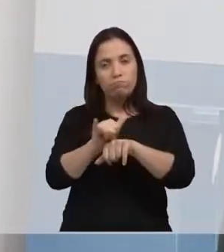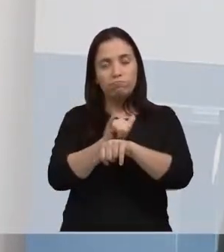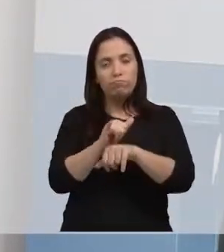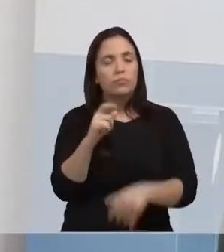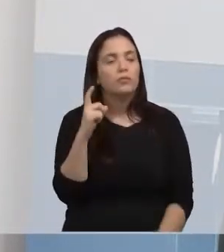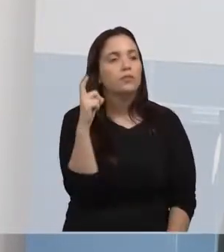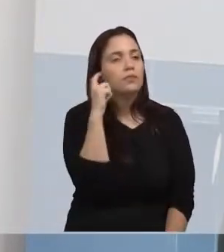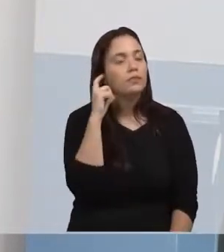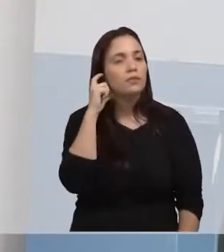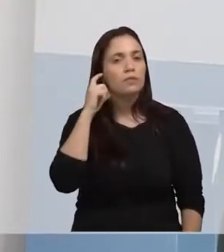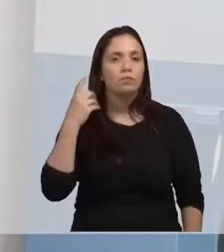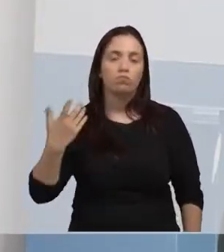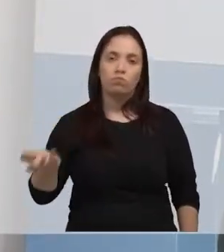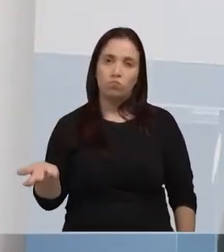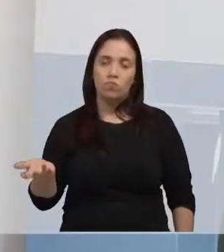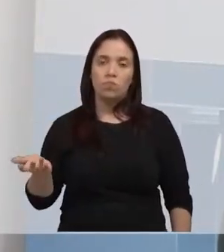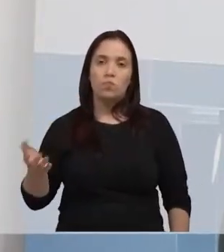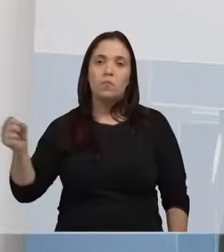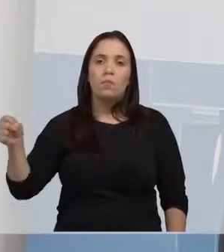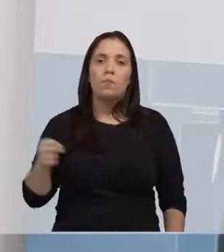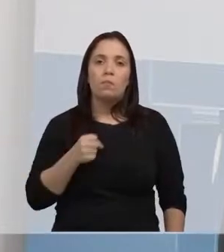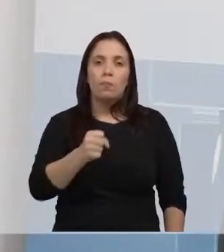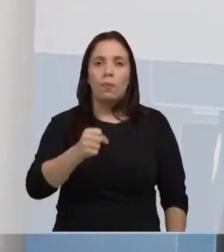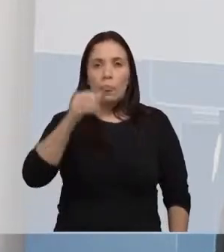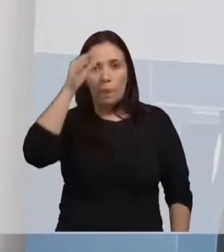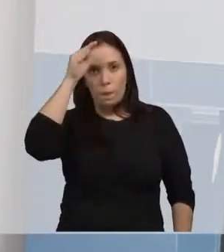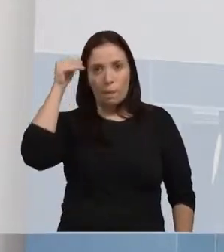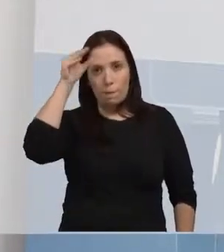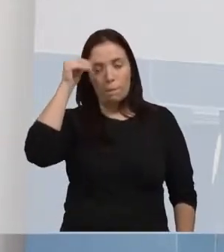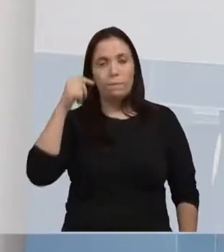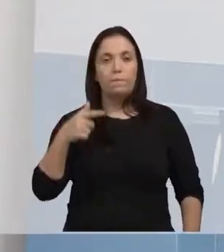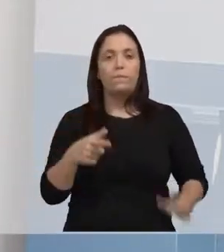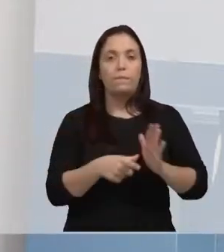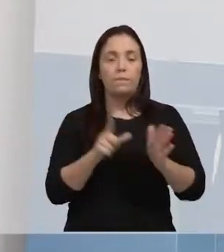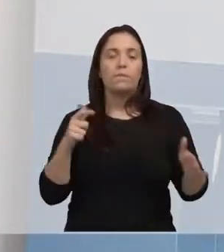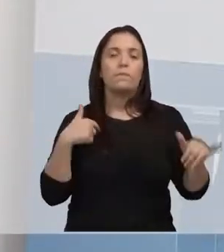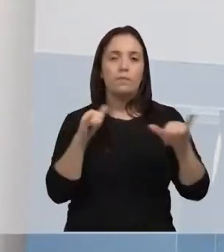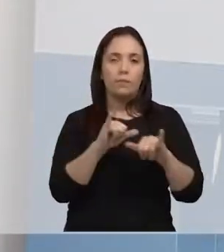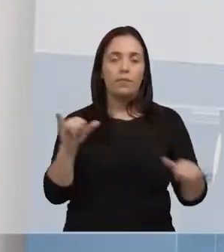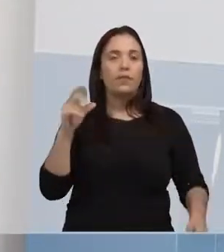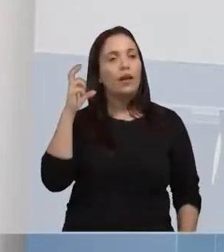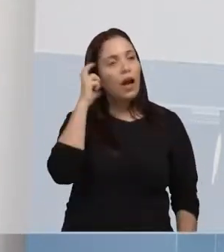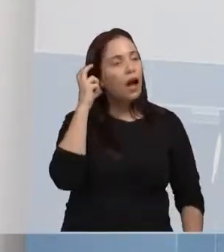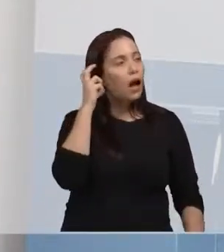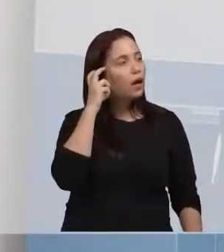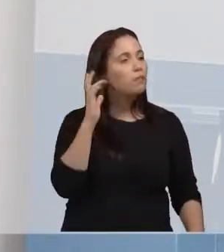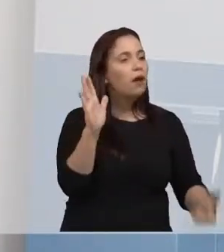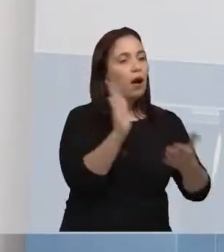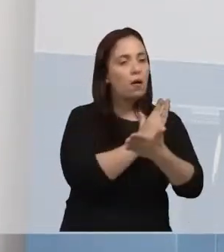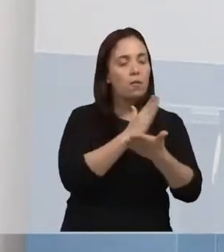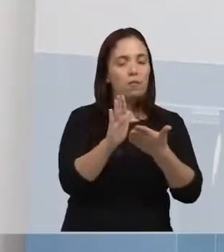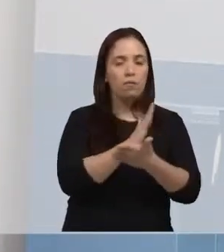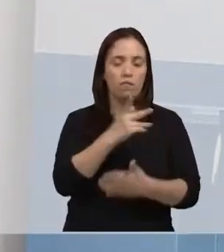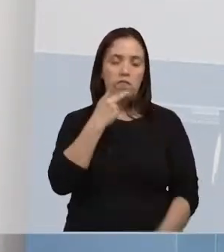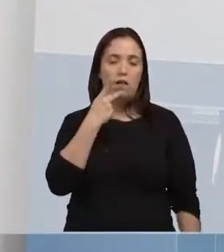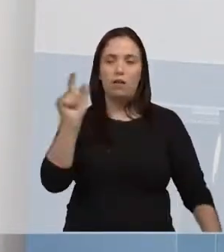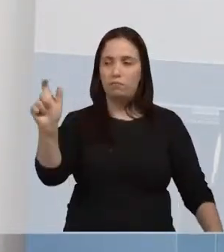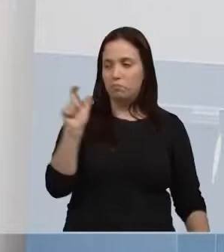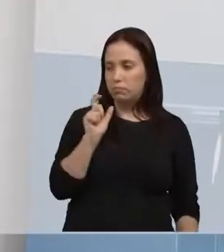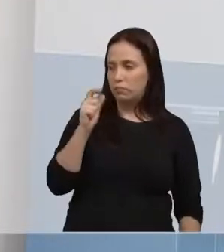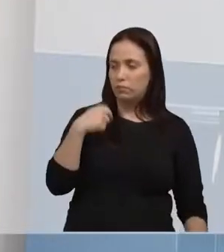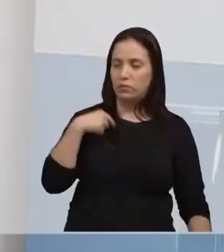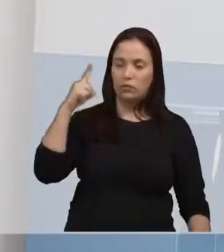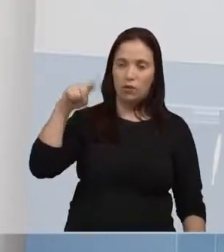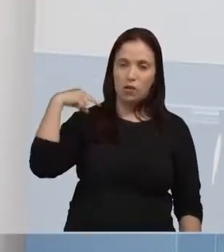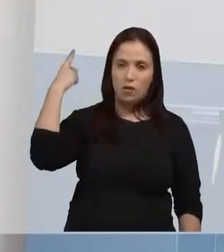Camilo Santana. Eu já tinha uma ideia, comentei isso até no meu programa de rádio. Muita gente disse que eu estava louco,